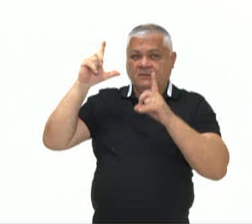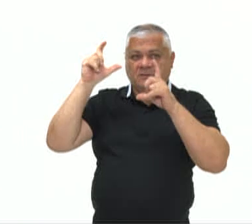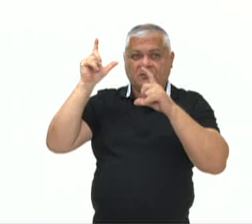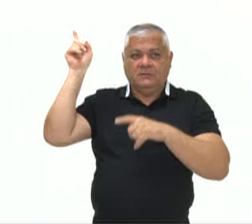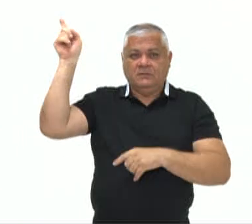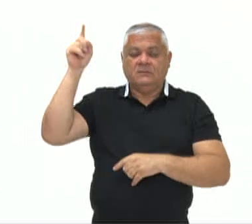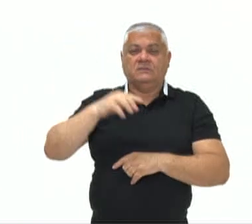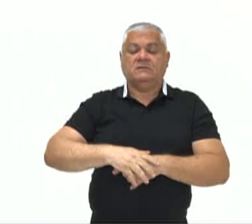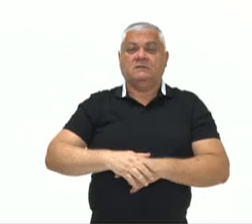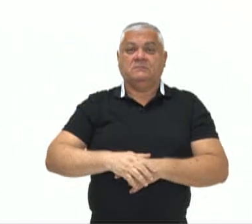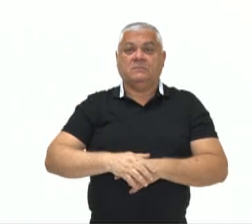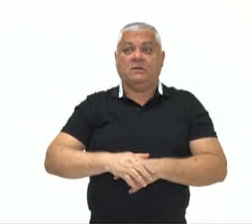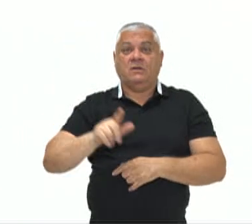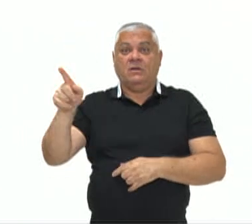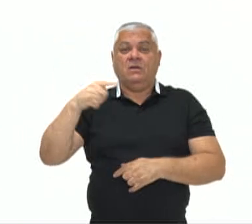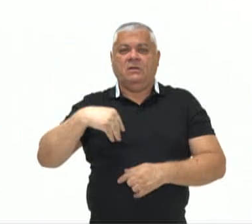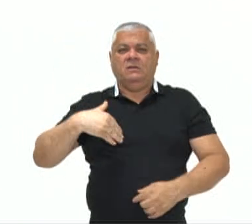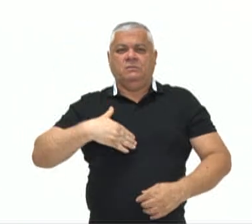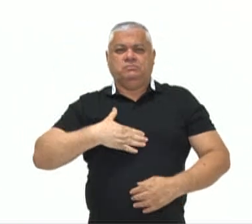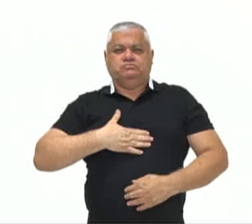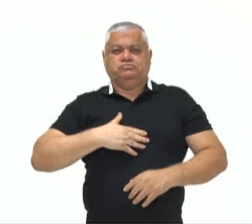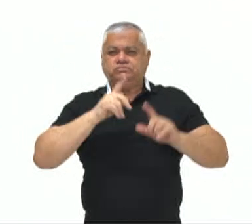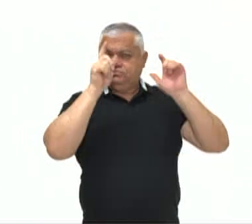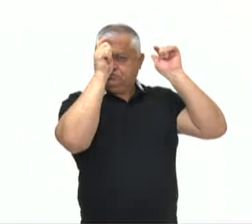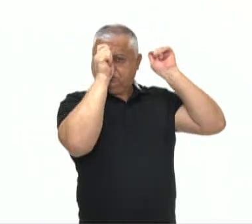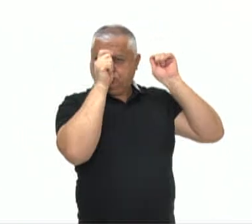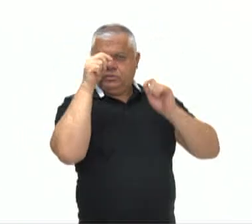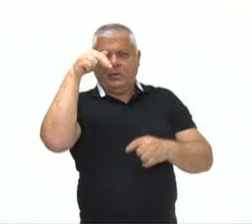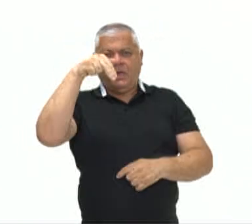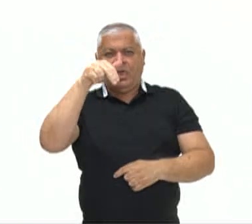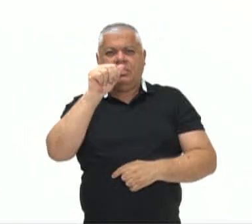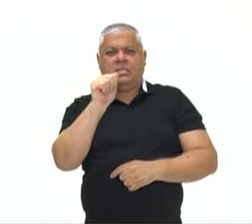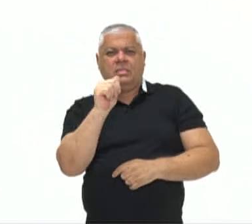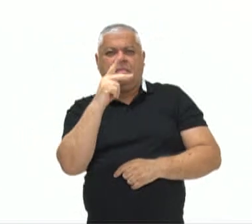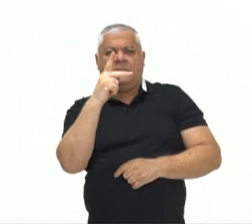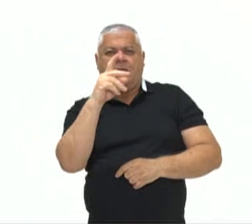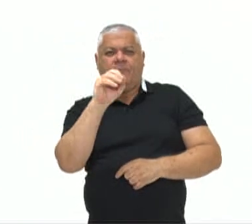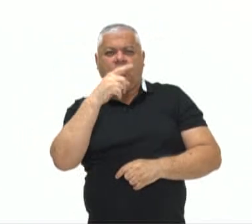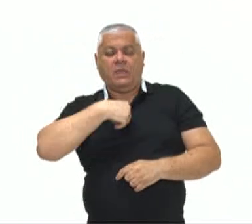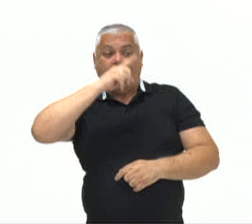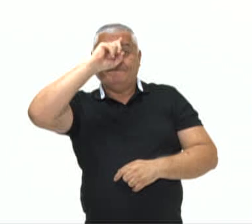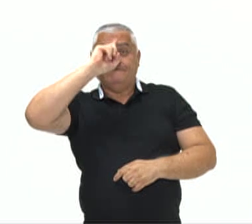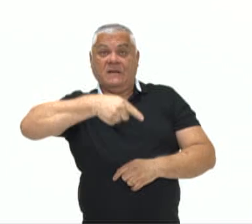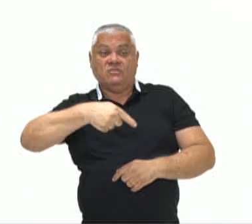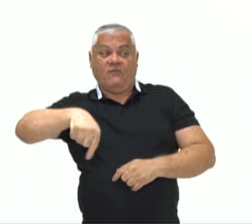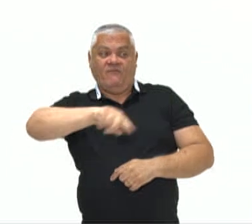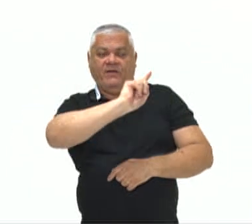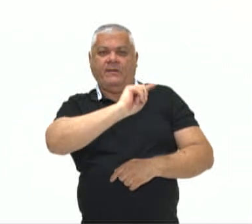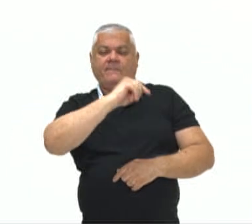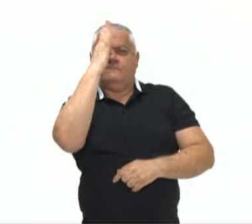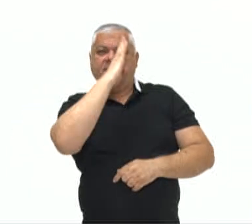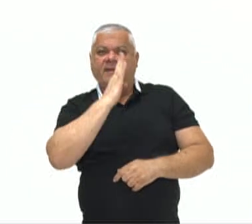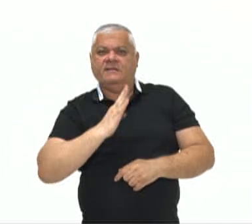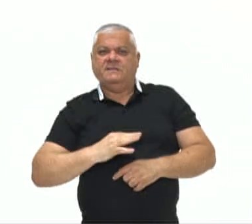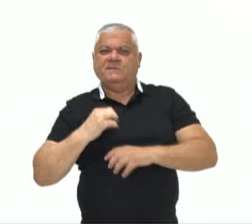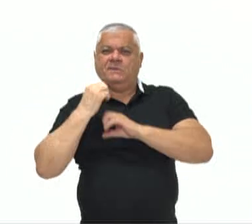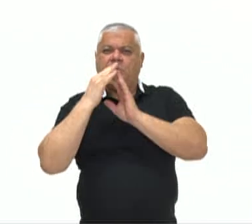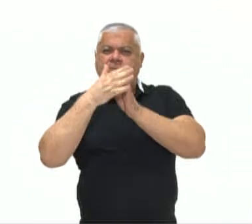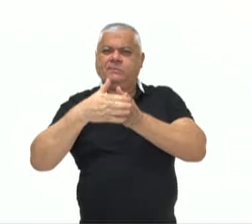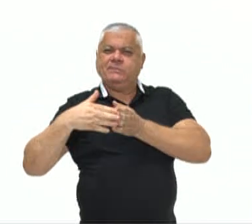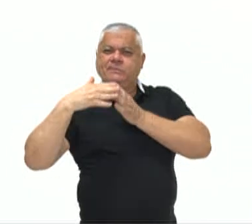obrigado por Napoleão a vir para o Brasil, transplantando para cá a forma de Estado vigente em